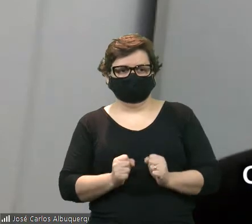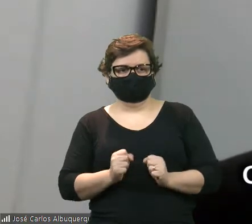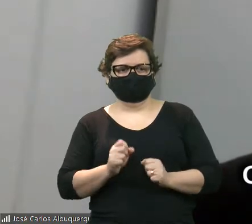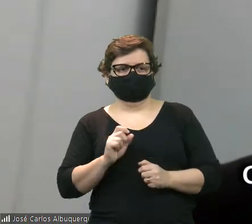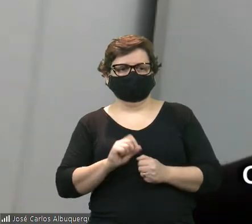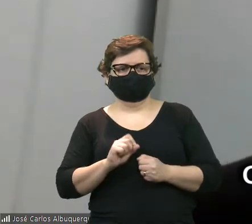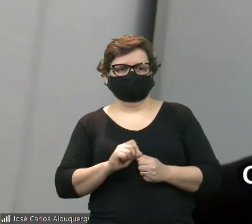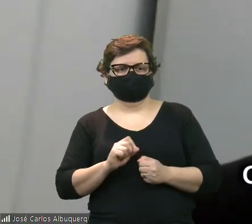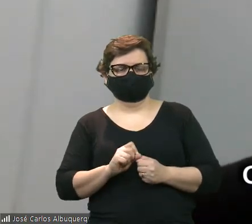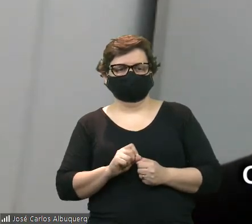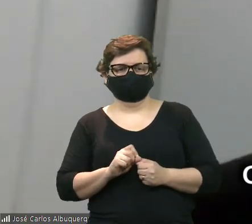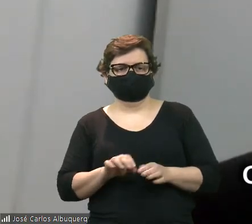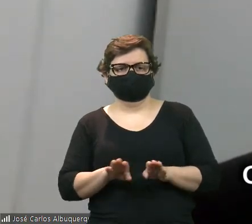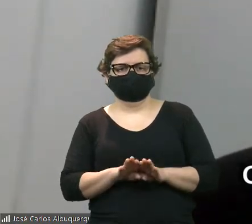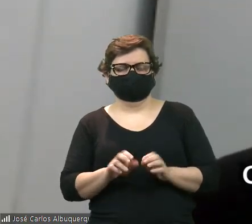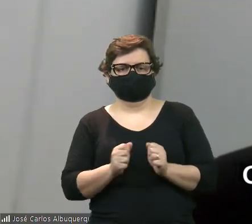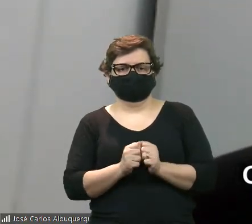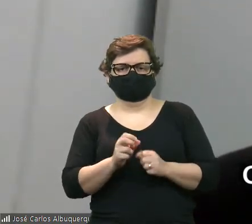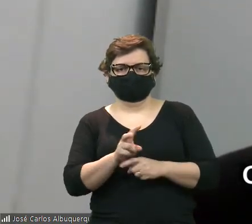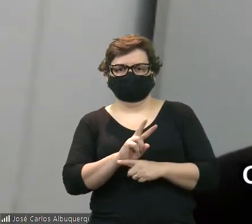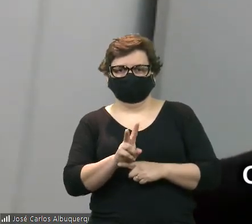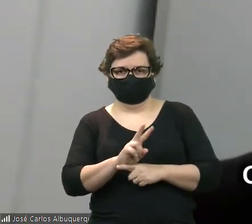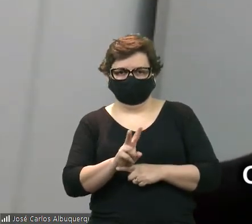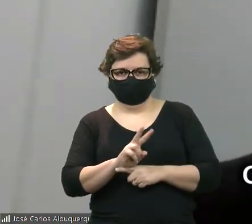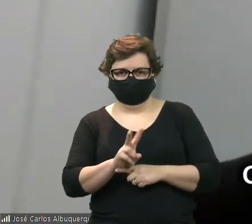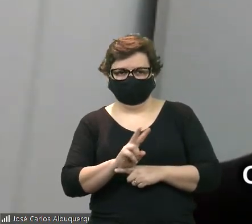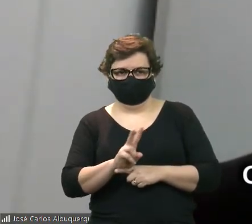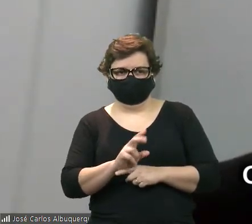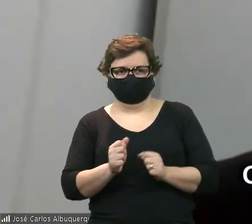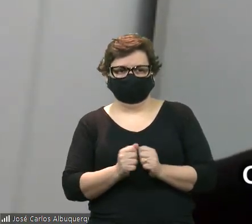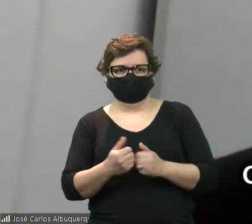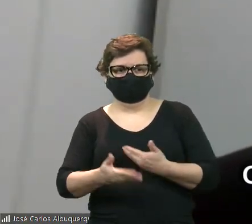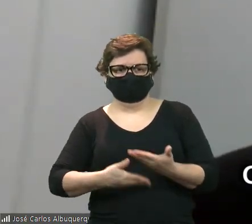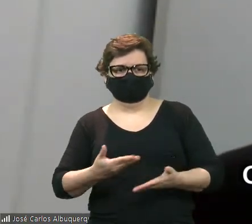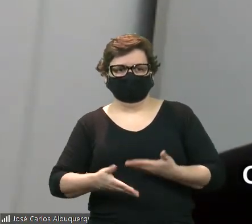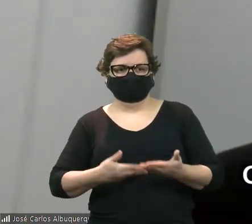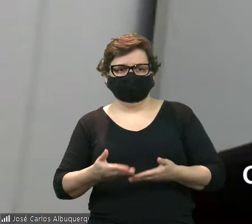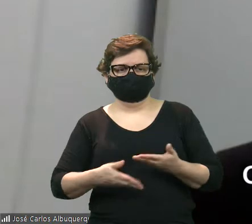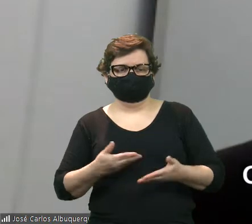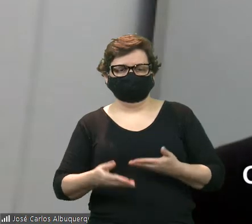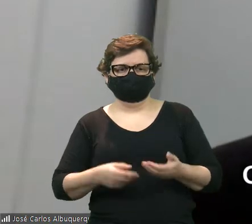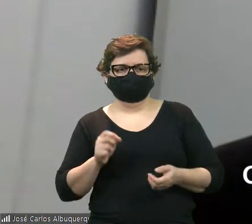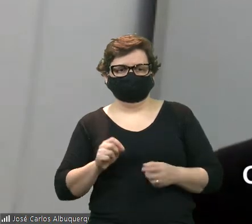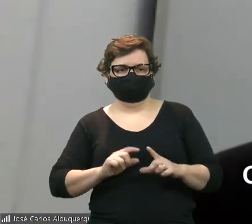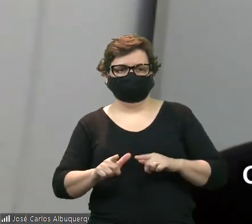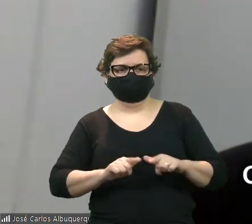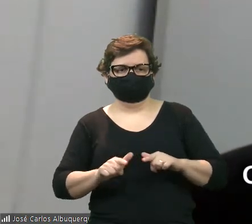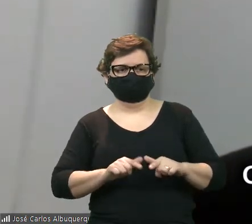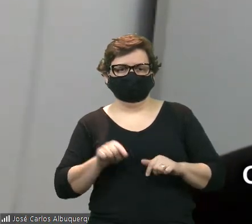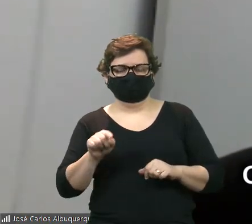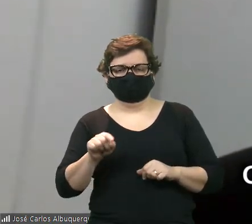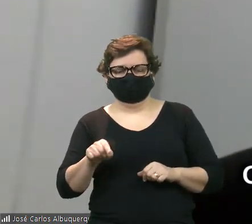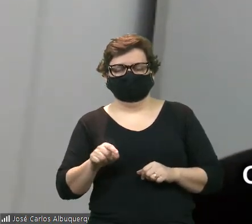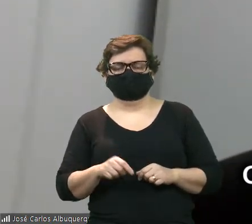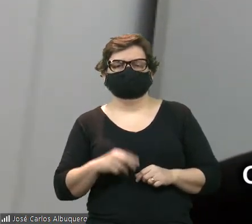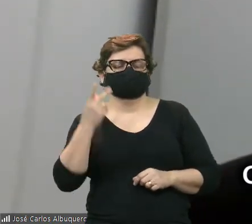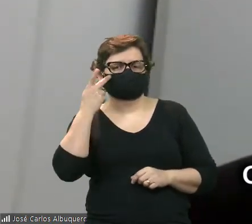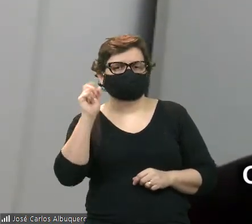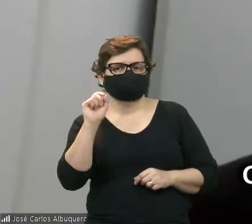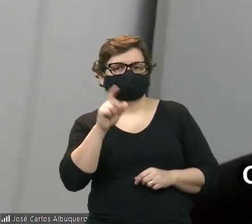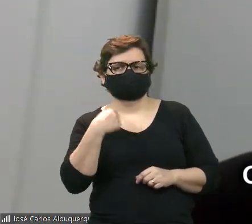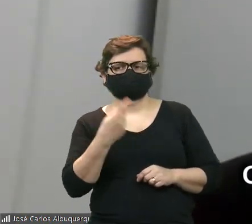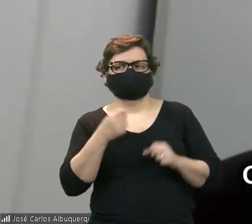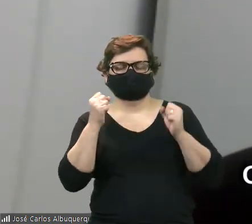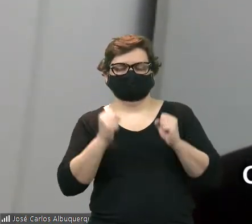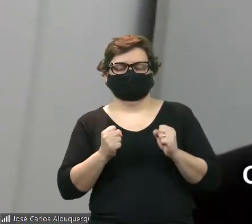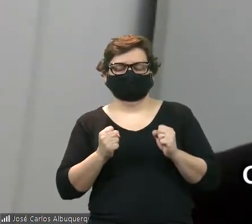está dialogando aí com os fiscais, está dialogando aí com os servidores envolvidos aí nessa seara, para que a gente possa